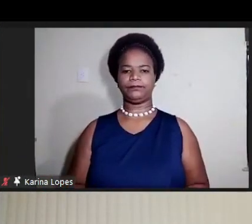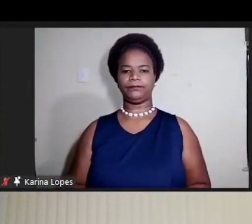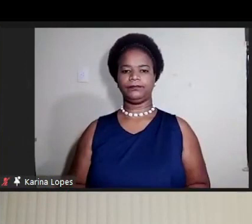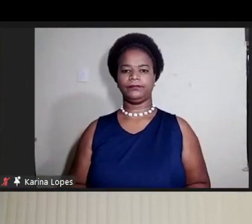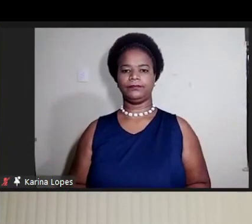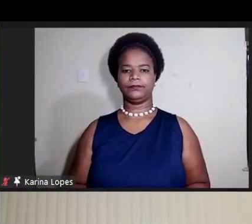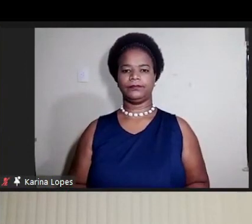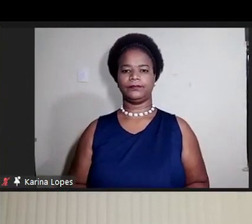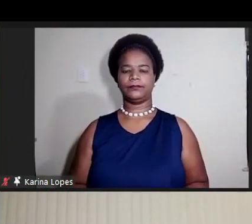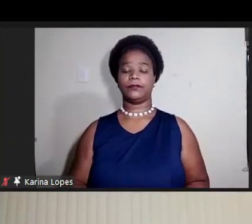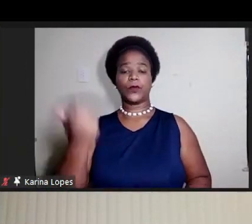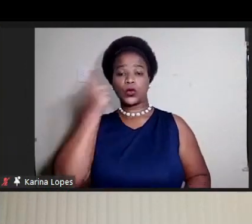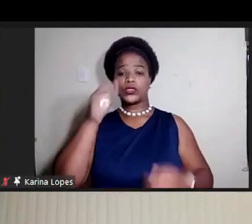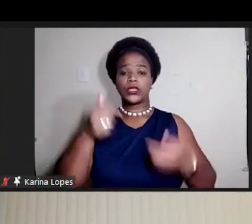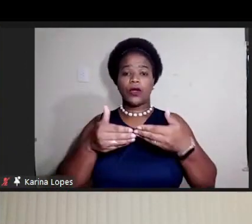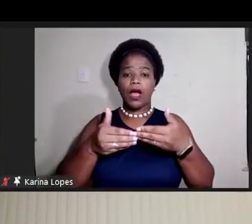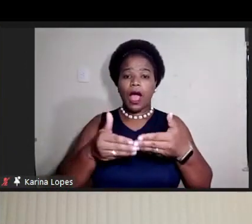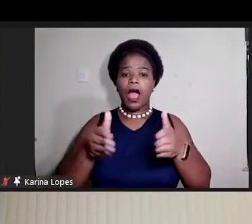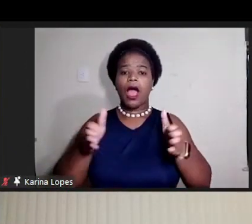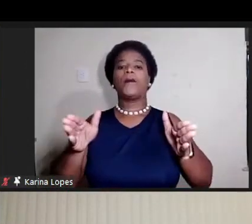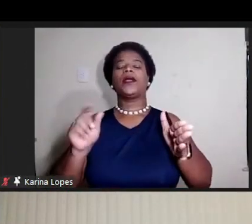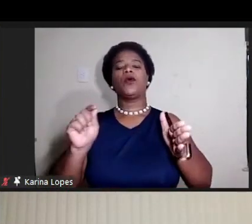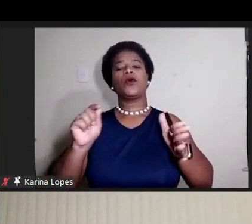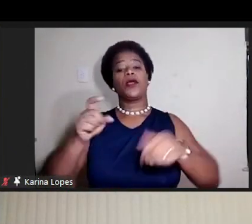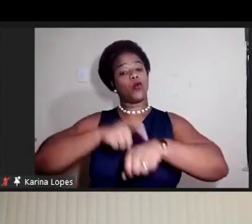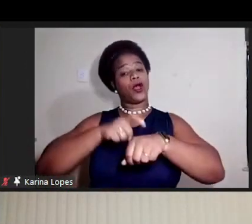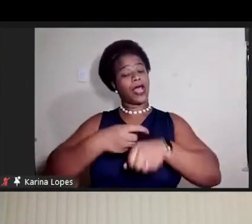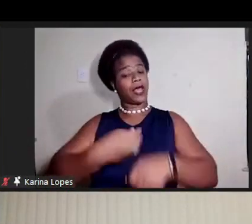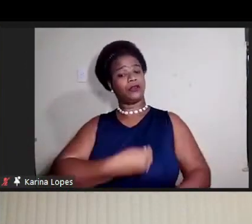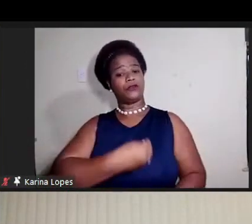Ampliação do horário de funcionamento do restaurante,